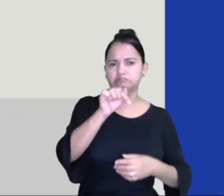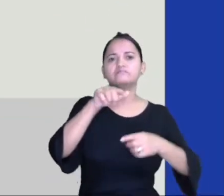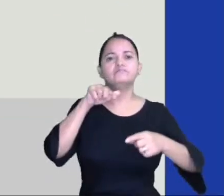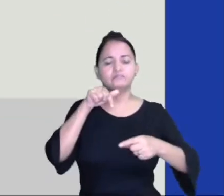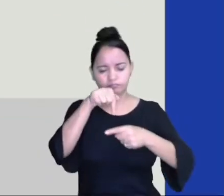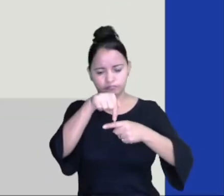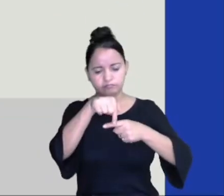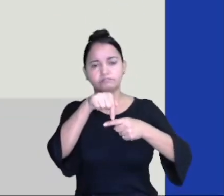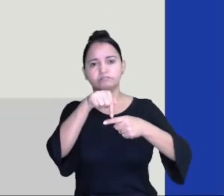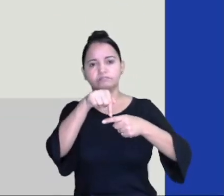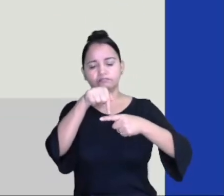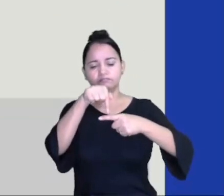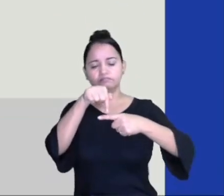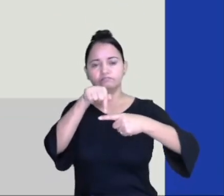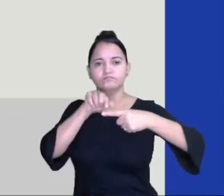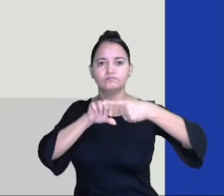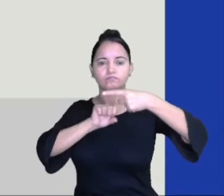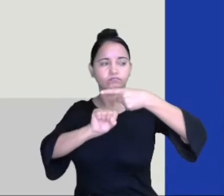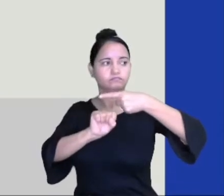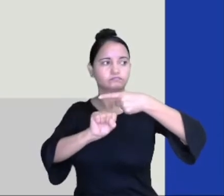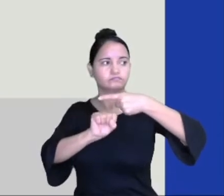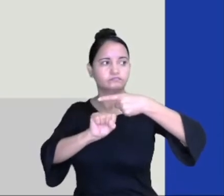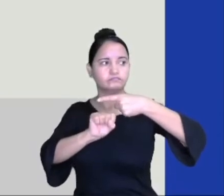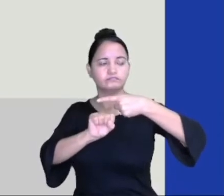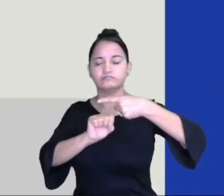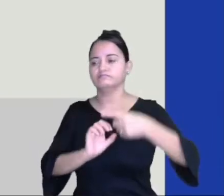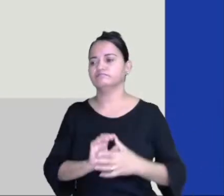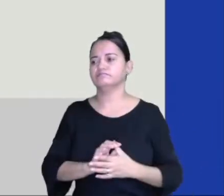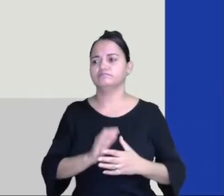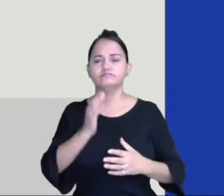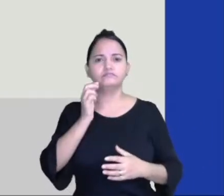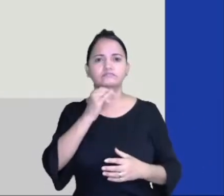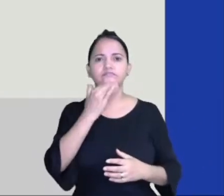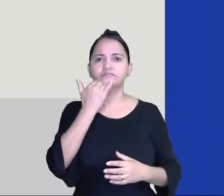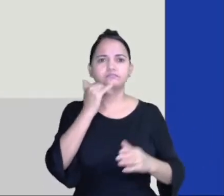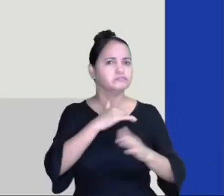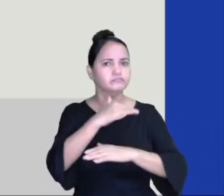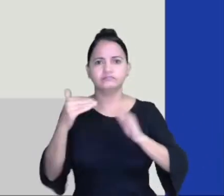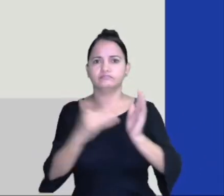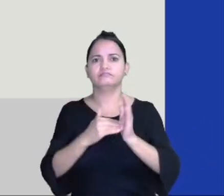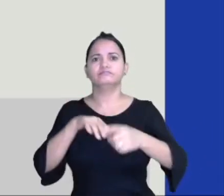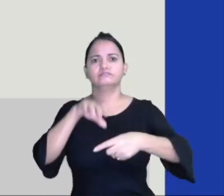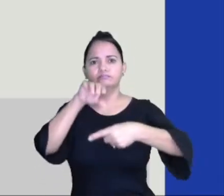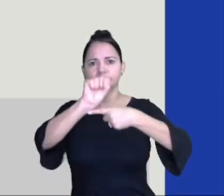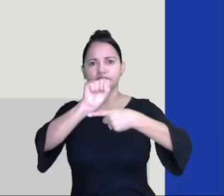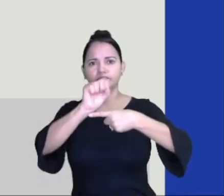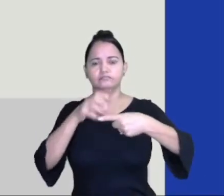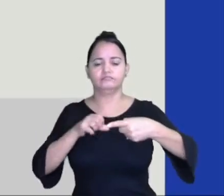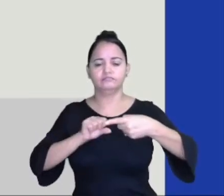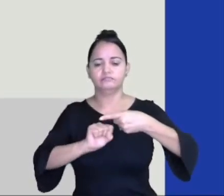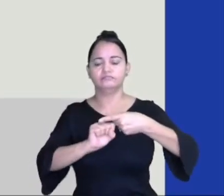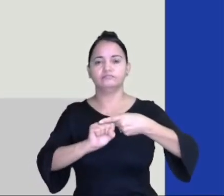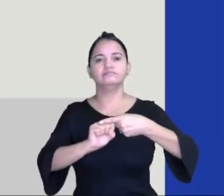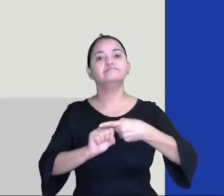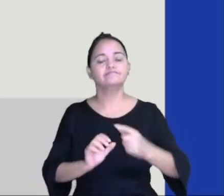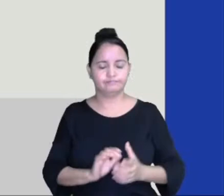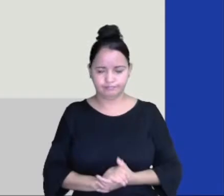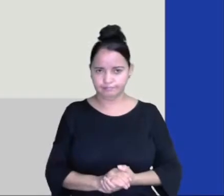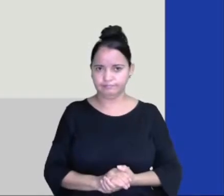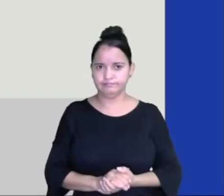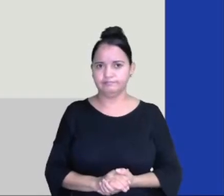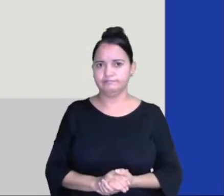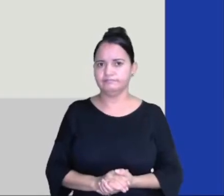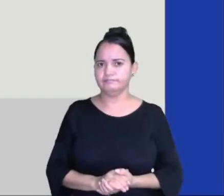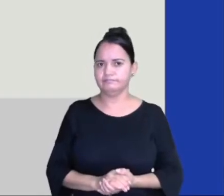quê? 7/8. E, por fim, comendo a pizza toda, 8/8. Professora,